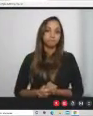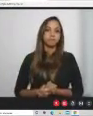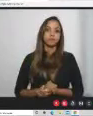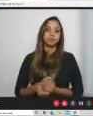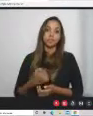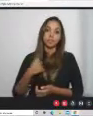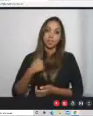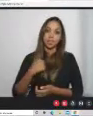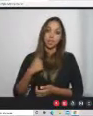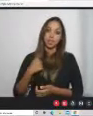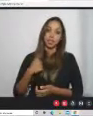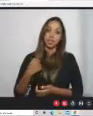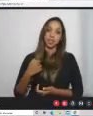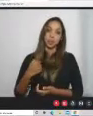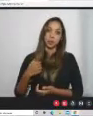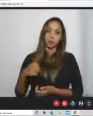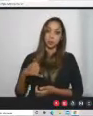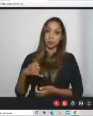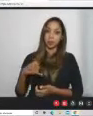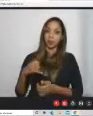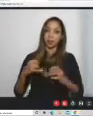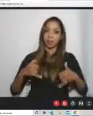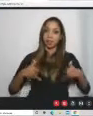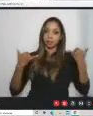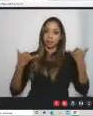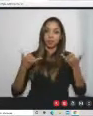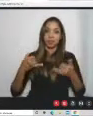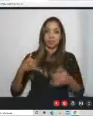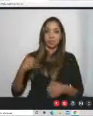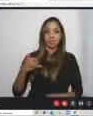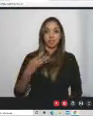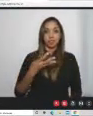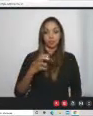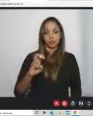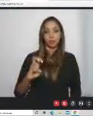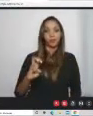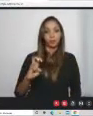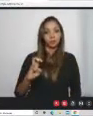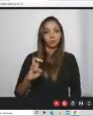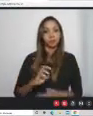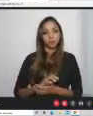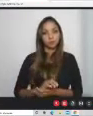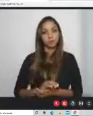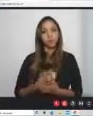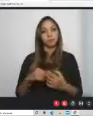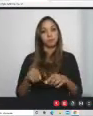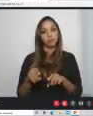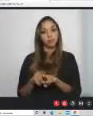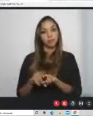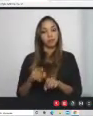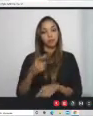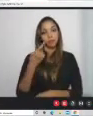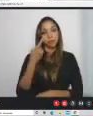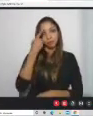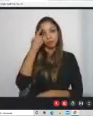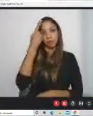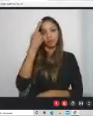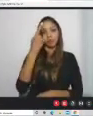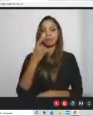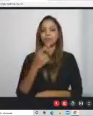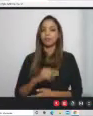aí 4.5, mas da nossa ideia de, mesmo num momento